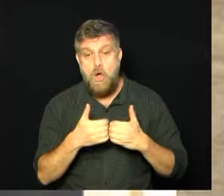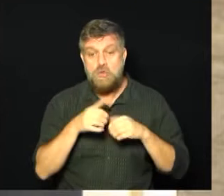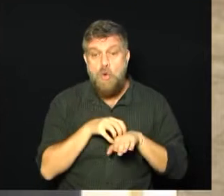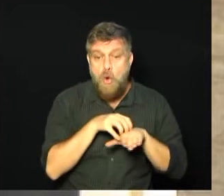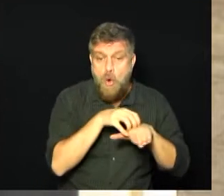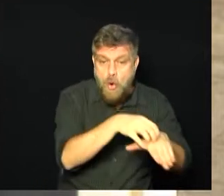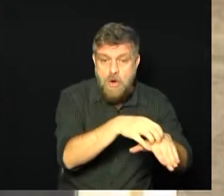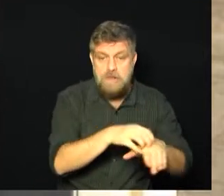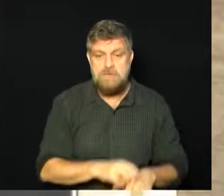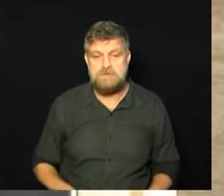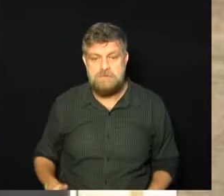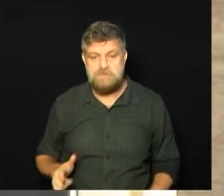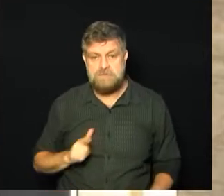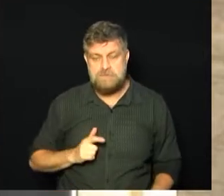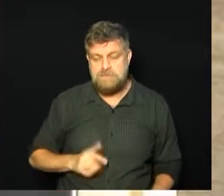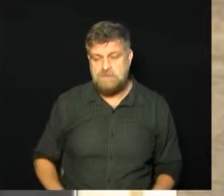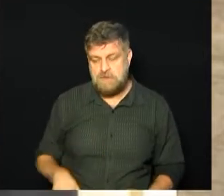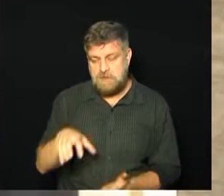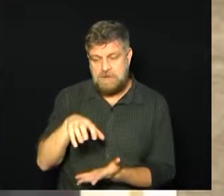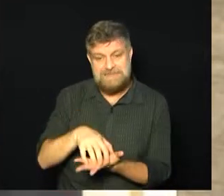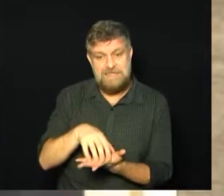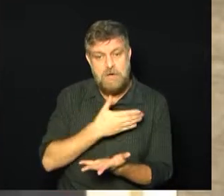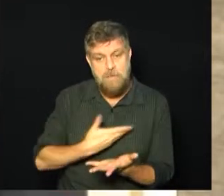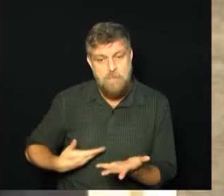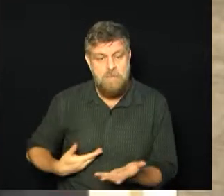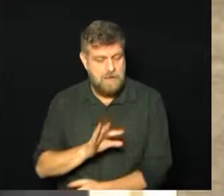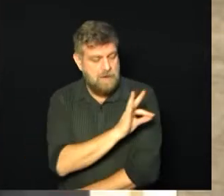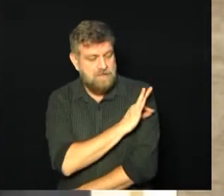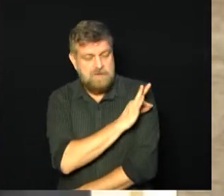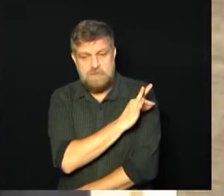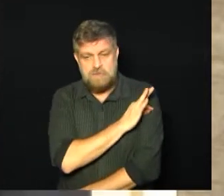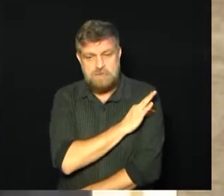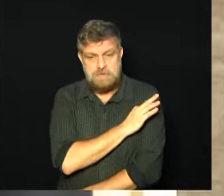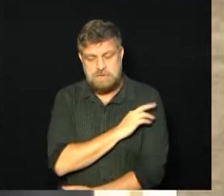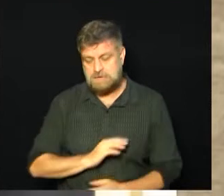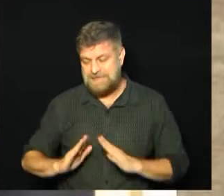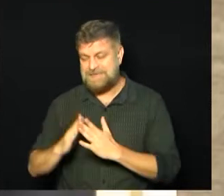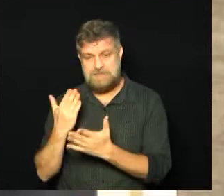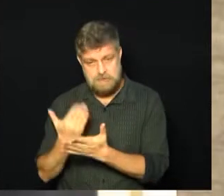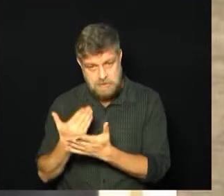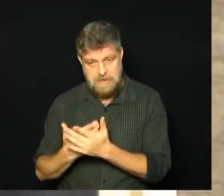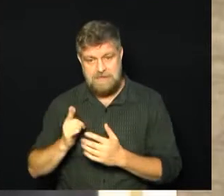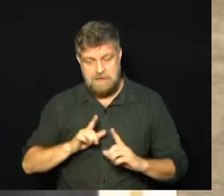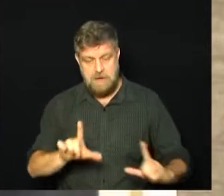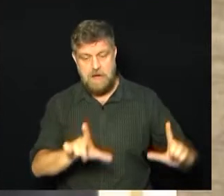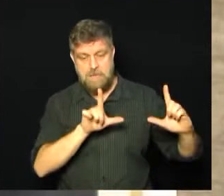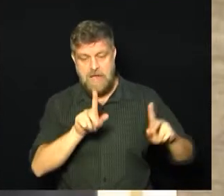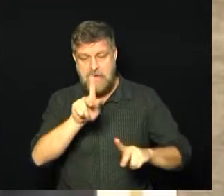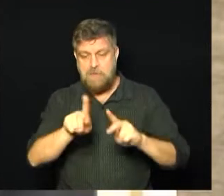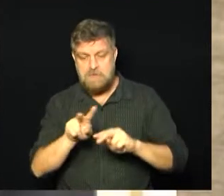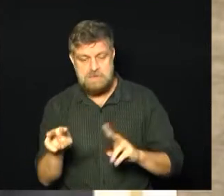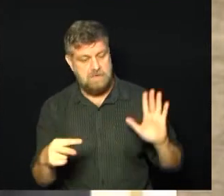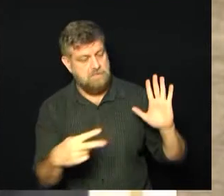nas unidades públicas, da prefeitura, em todas as unidades, nas escolas, para que a população